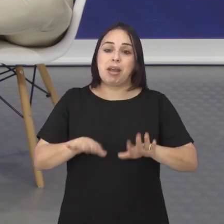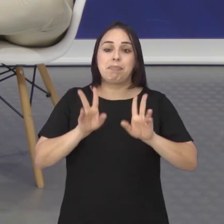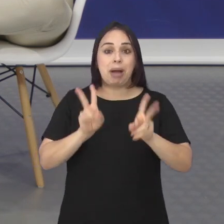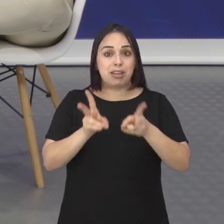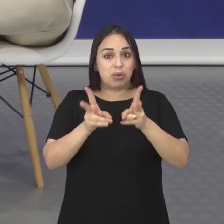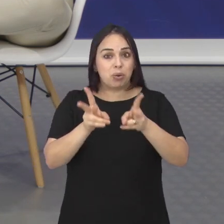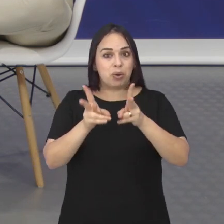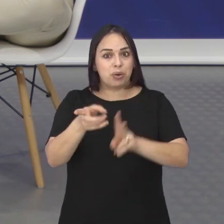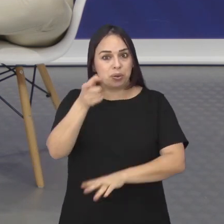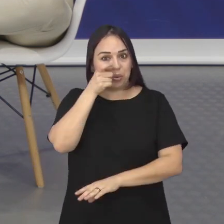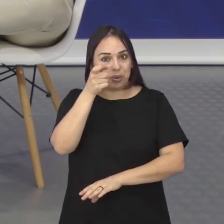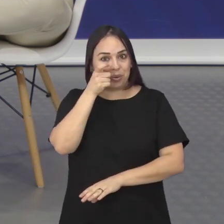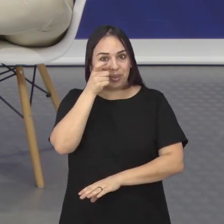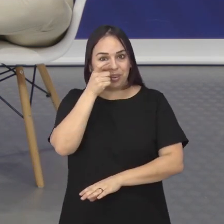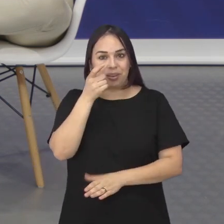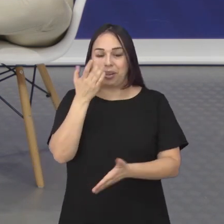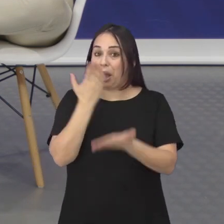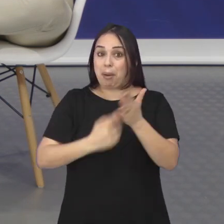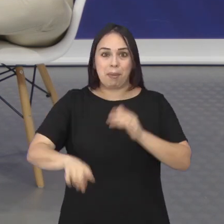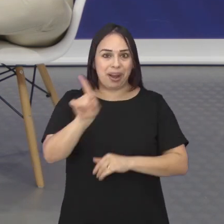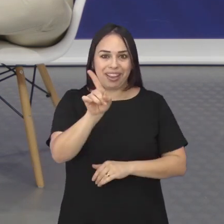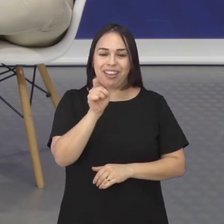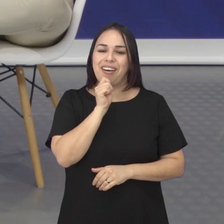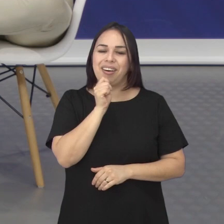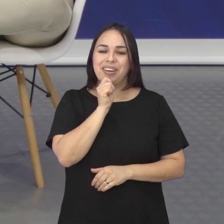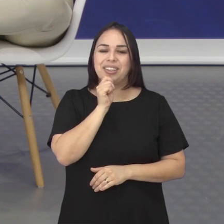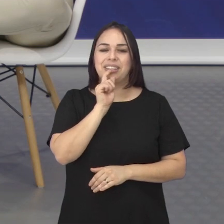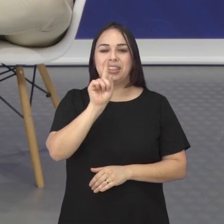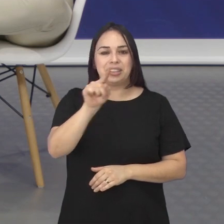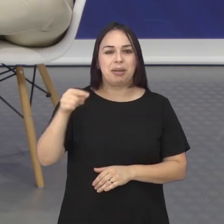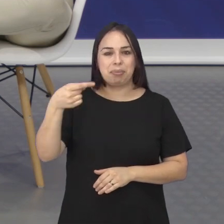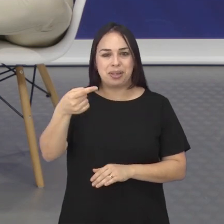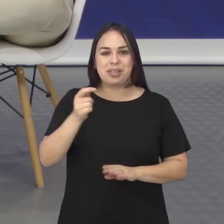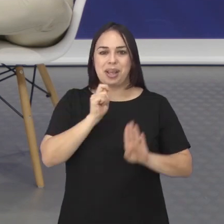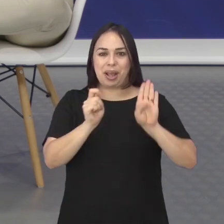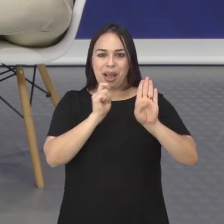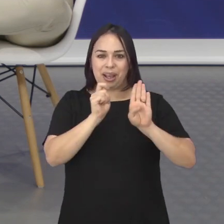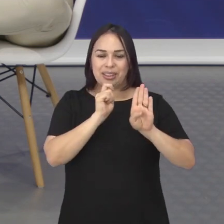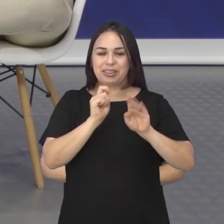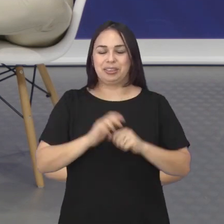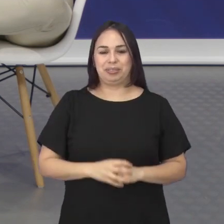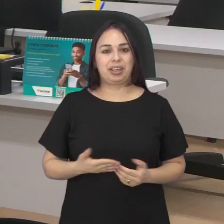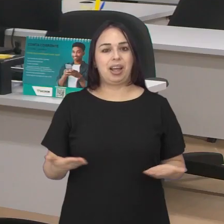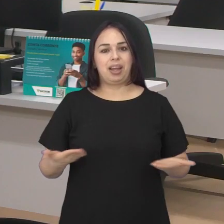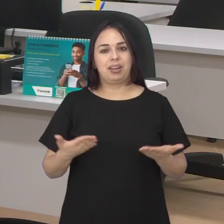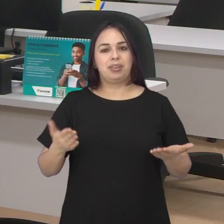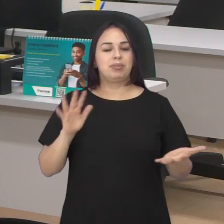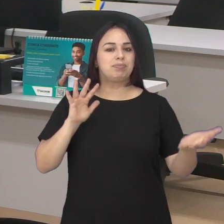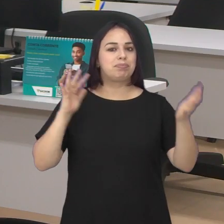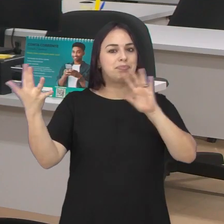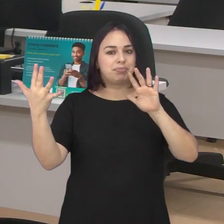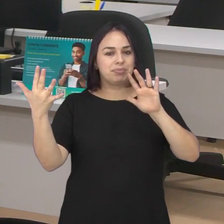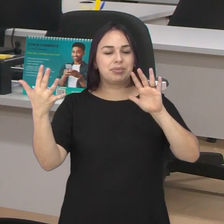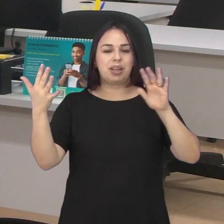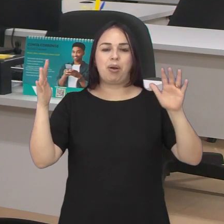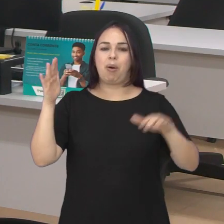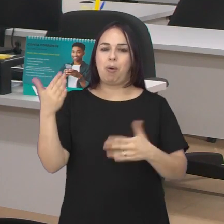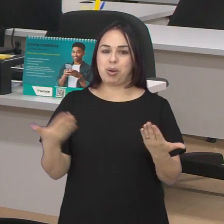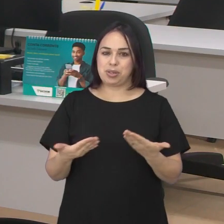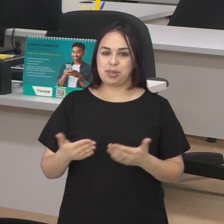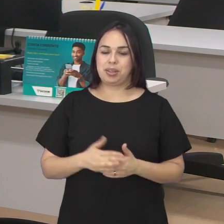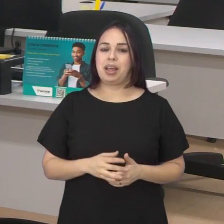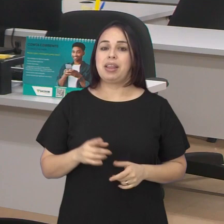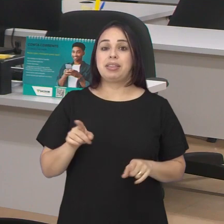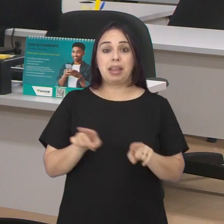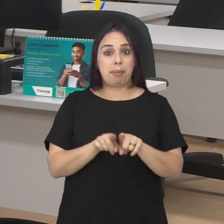por aqui, mas continue ligado no jornal, porque não acabou não. Até o próximo Boletim Entrevista. E a gente confere agora como vai ficar o